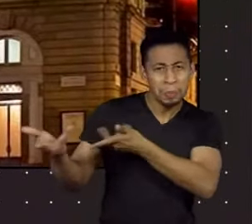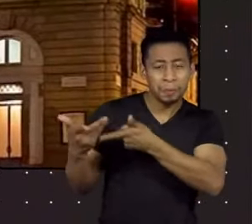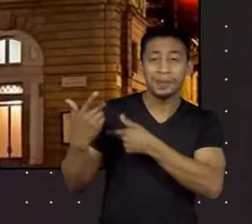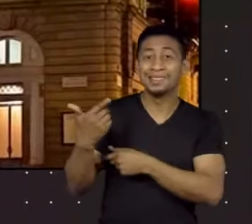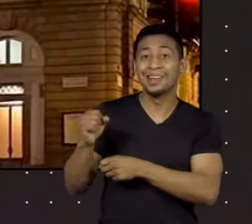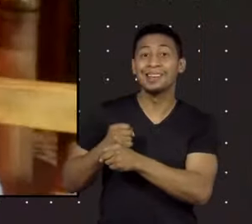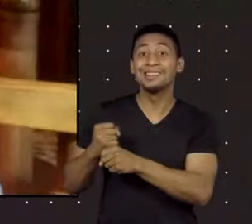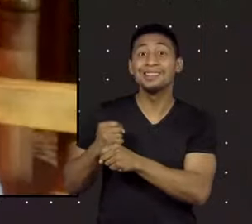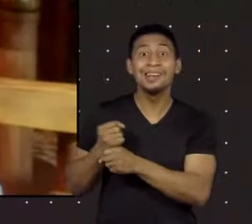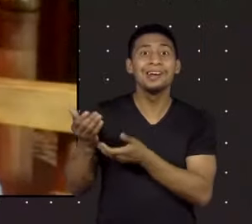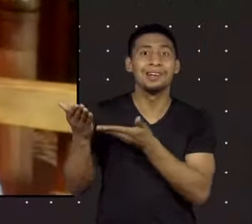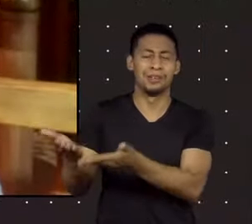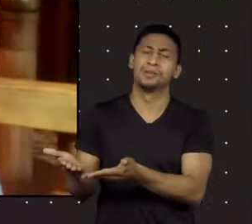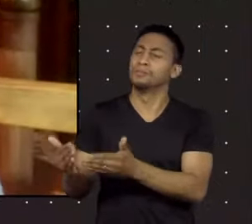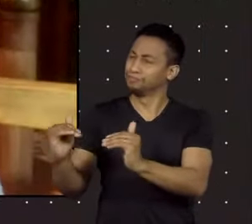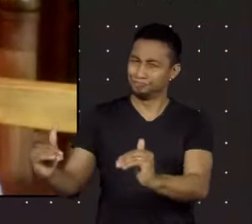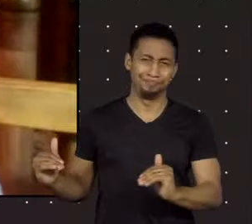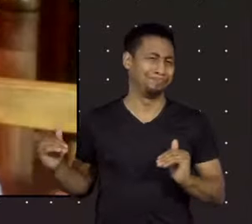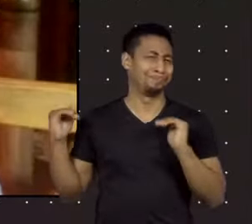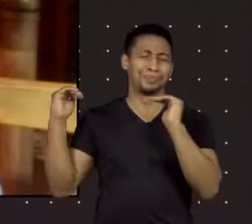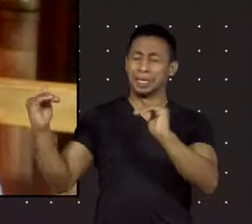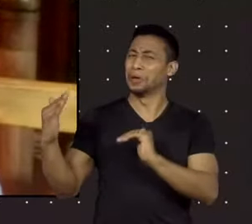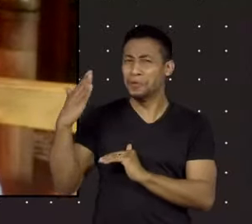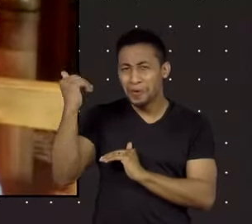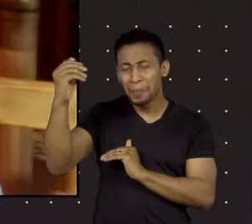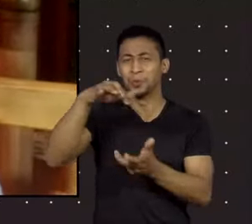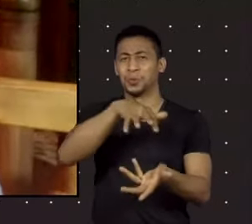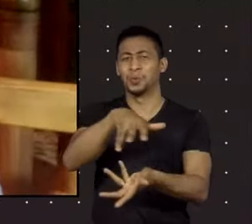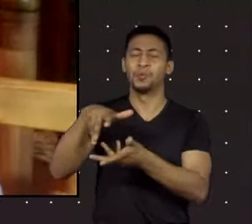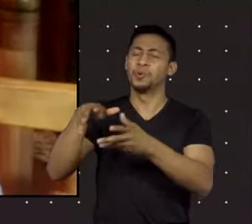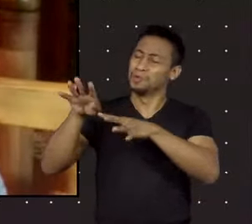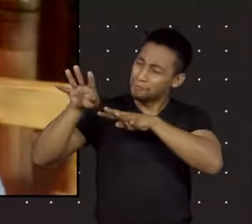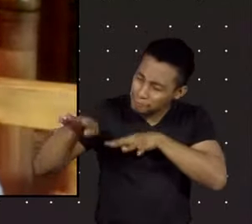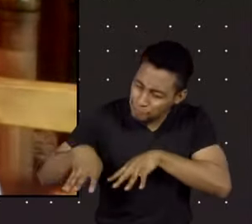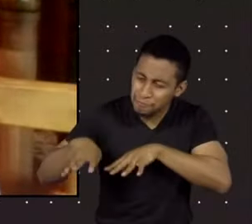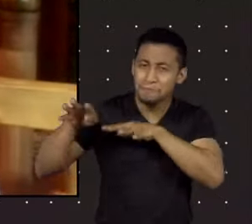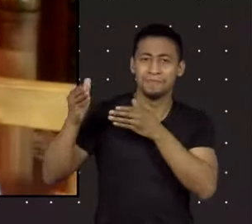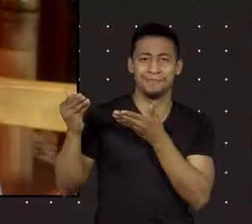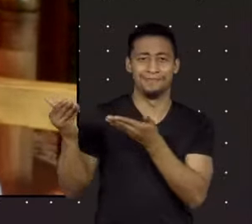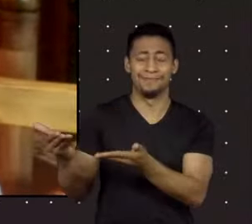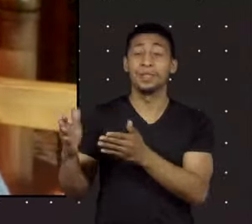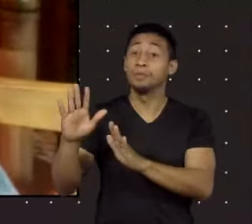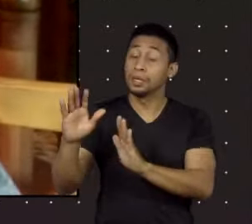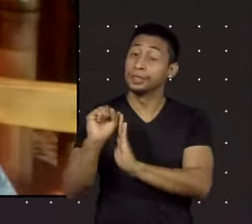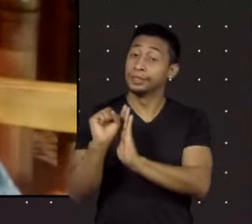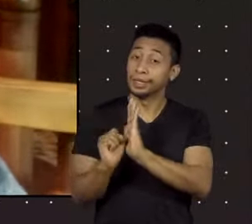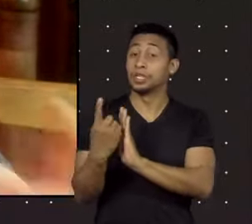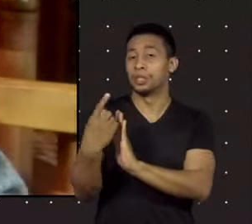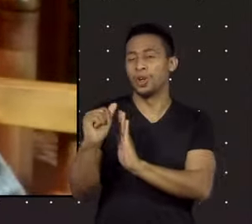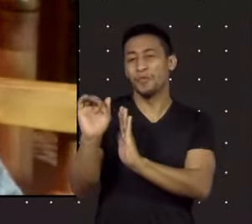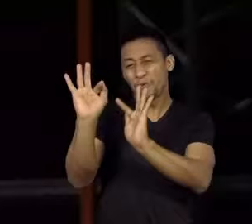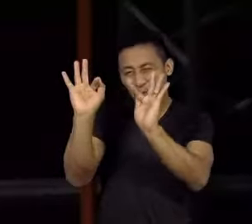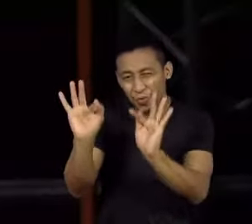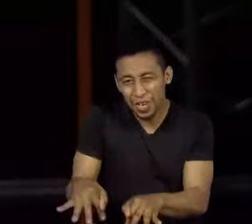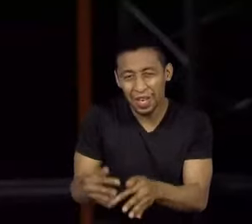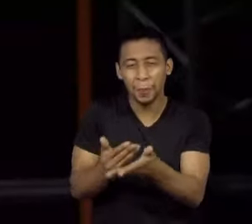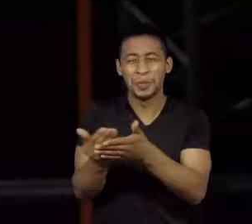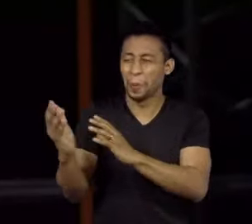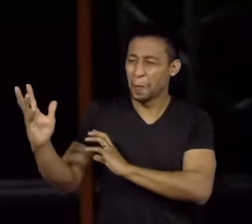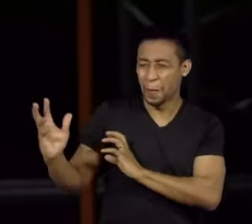dos grandes músicos do mundo. O mundo inteiro reverenciou Carlos Gomes. Infelizmente, no final do século XIX, começaram a briga dos